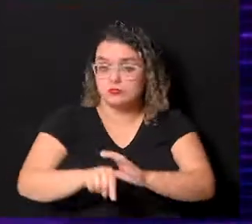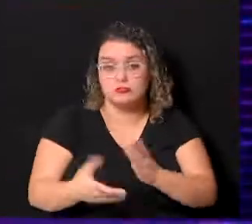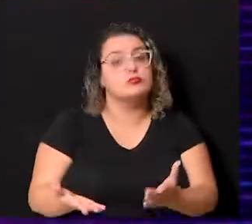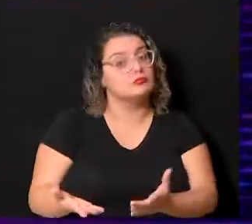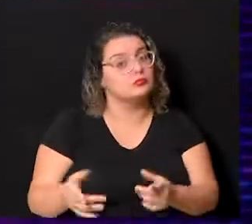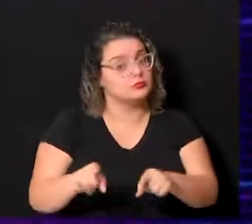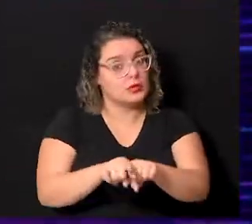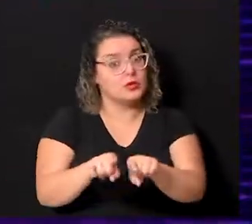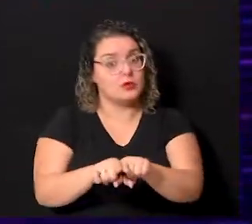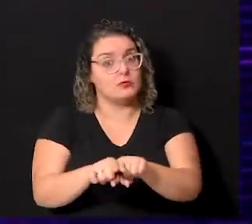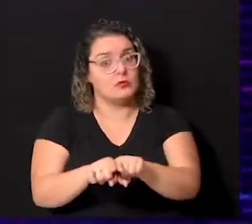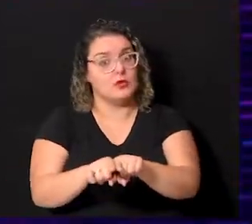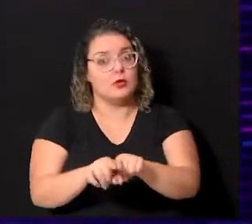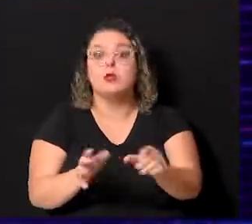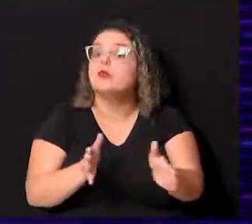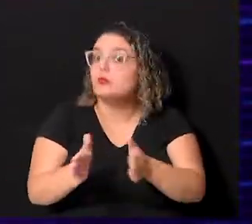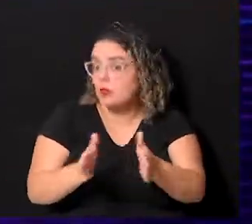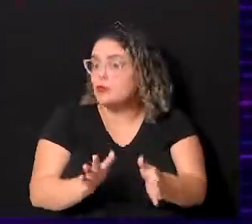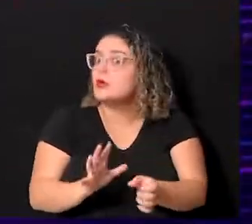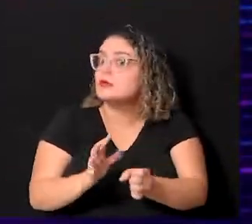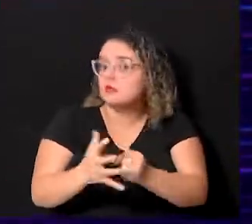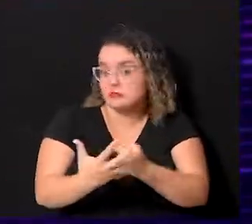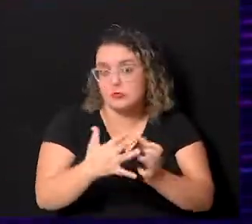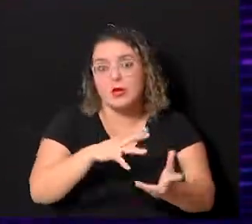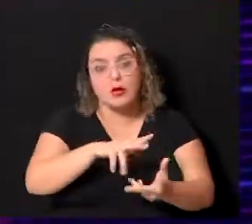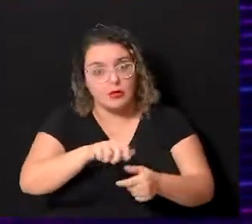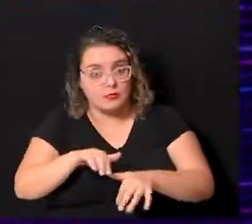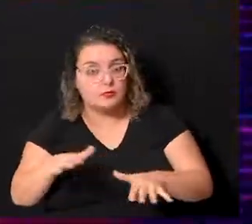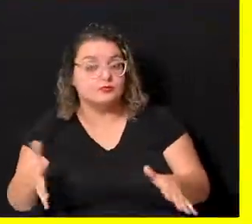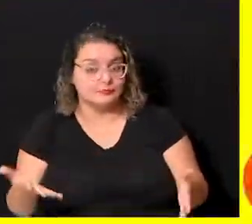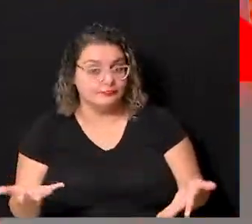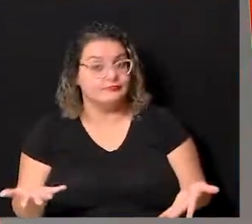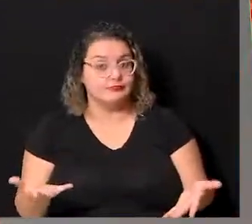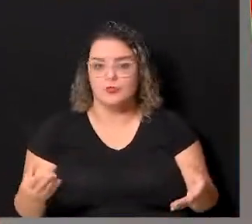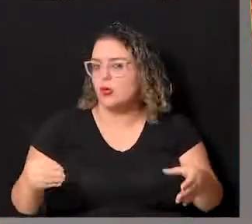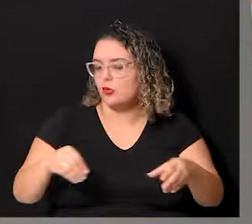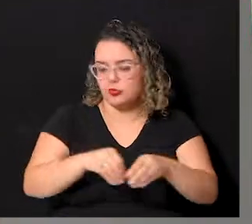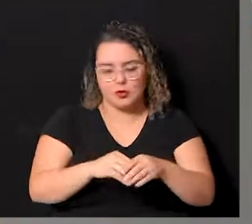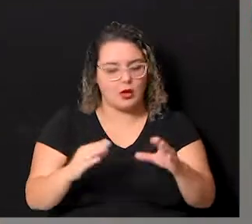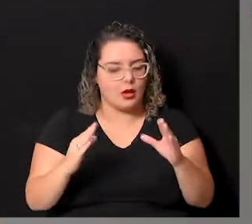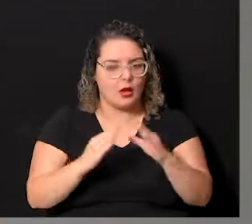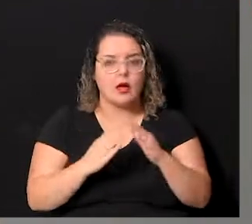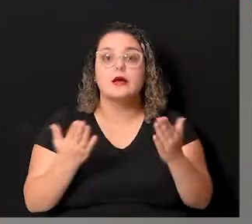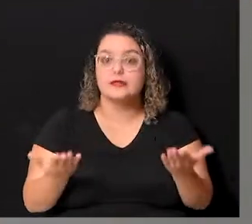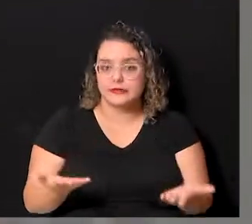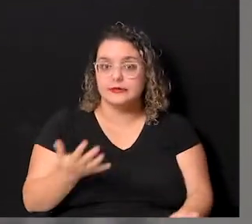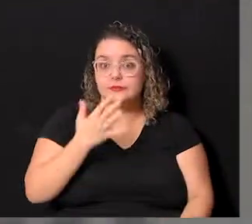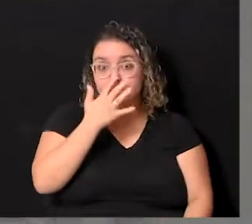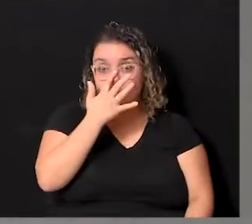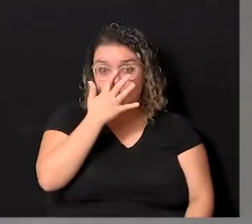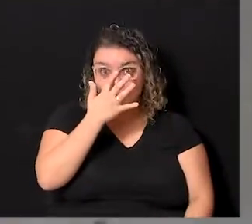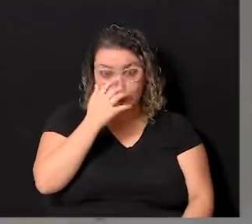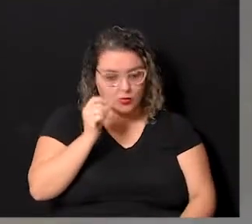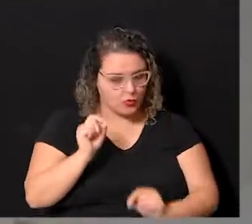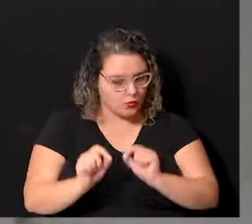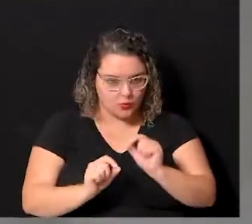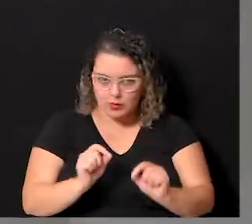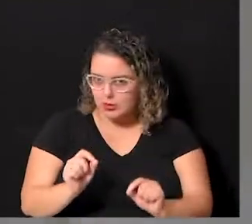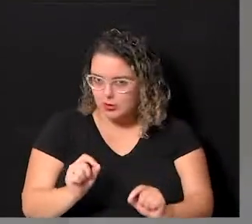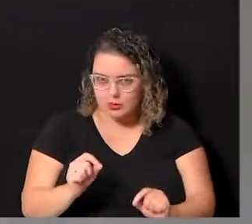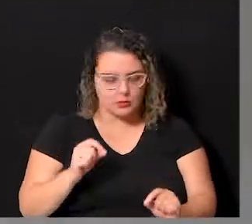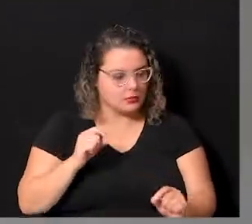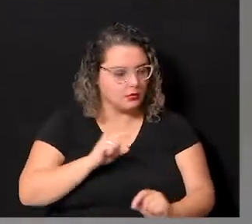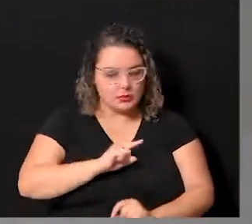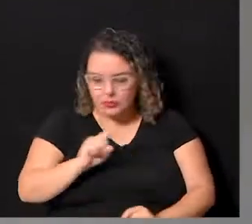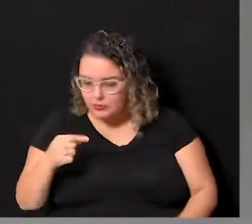também deve ter passado durante a pandemia, né? Durante a pandemia ficou todo mundo trancado em casa. E o que não me deixou louco foi a